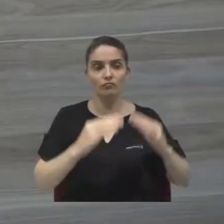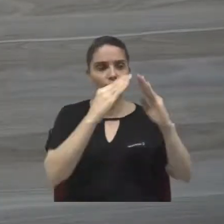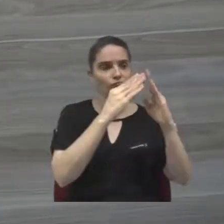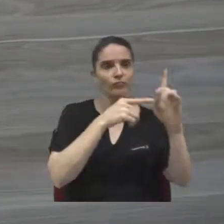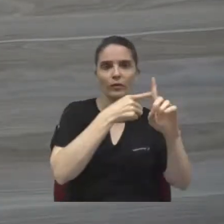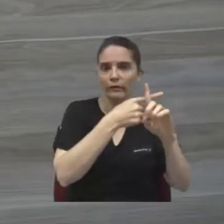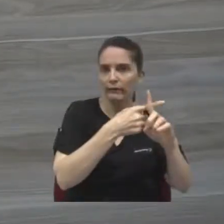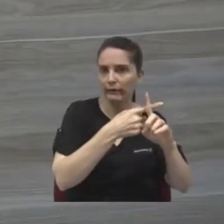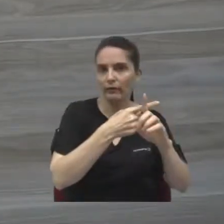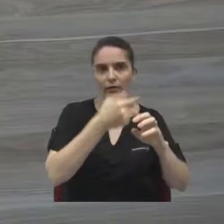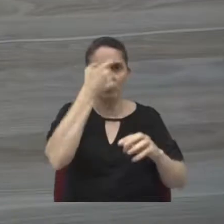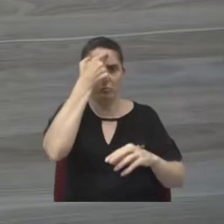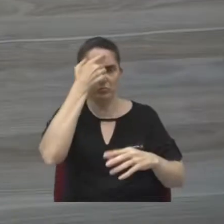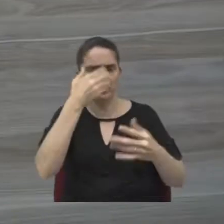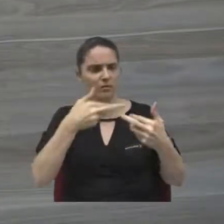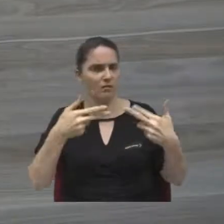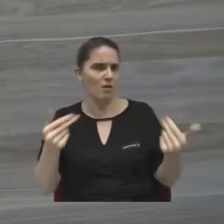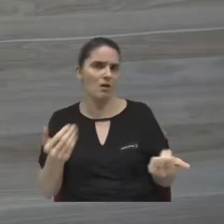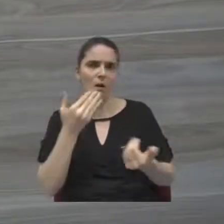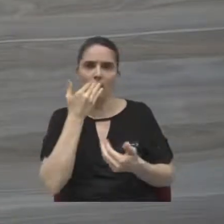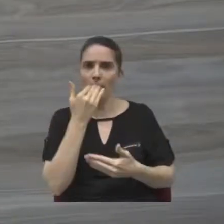creche, está pior que aquela